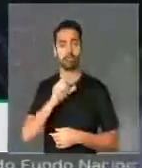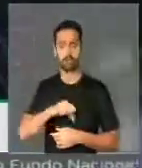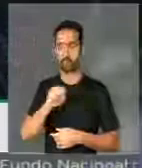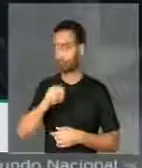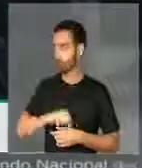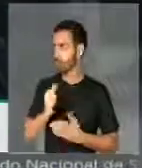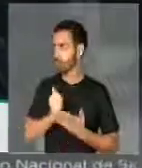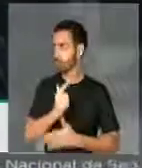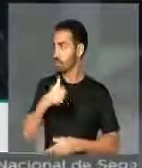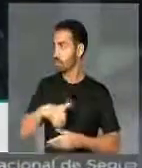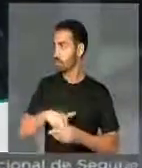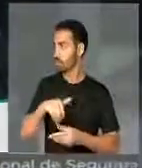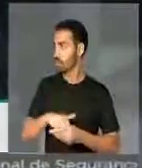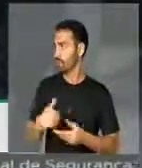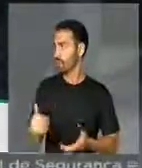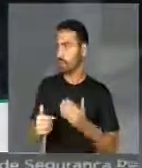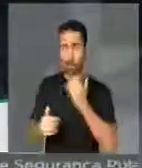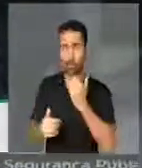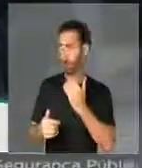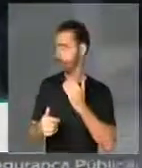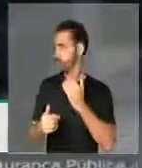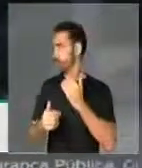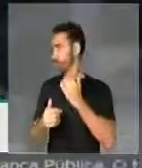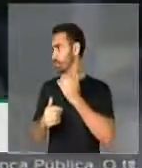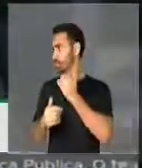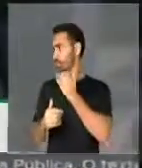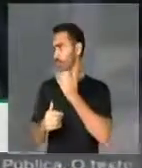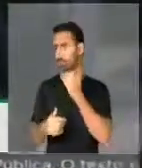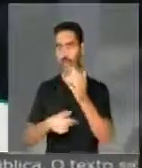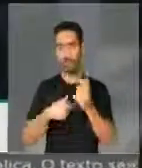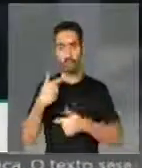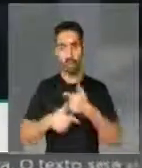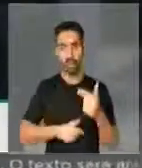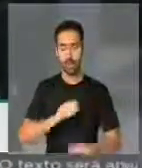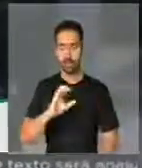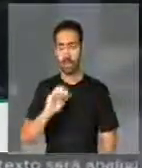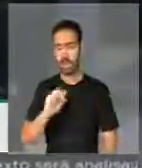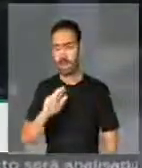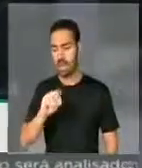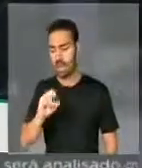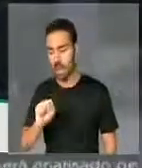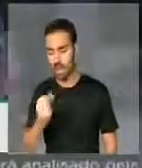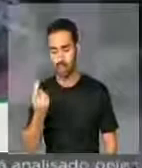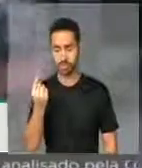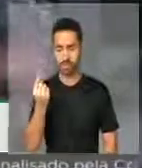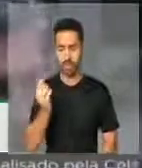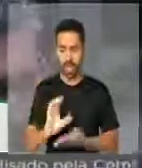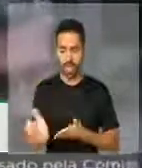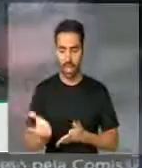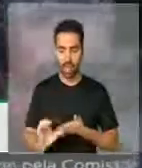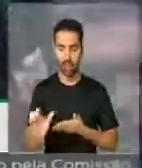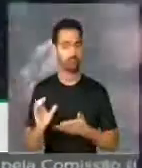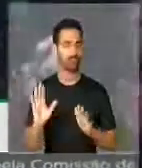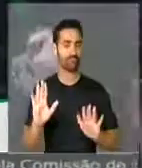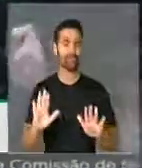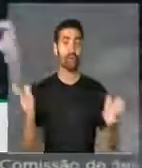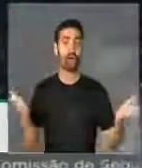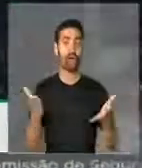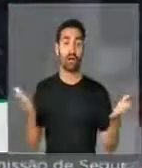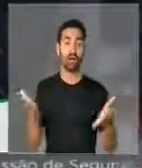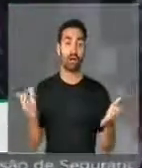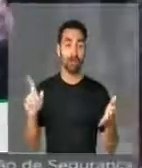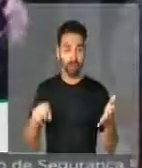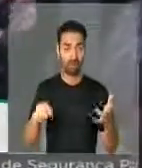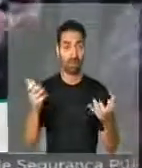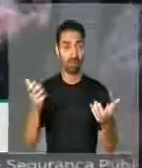governo tenha exonerado ou trabalhado com cargos e com emendas, com verbas, agora é compra